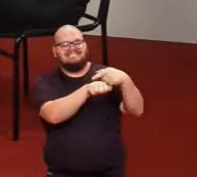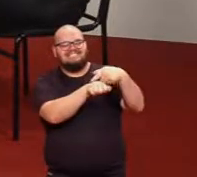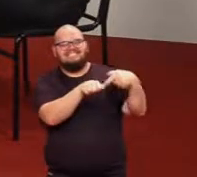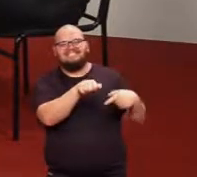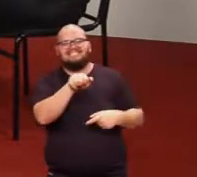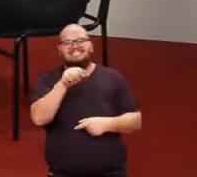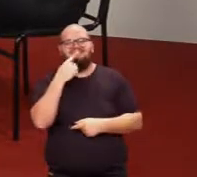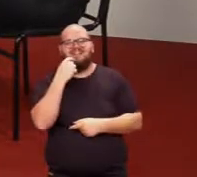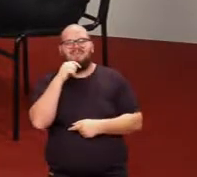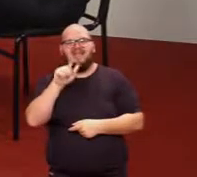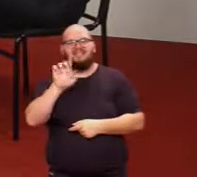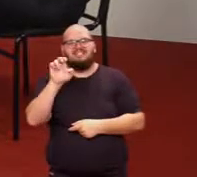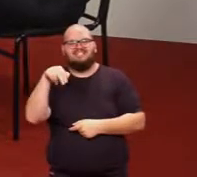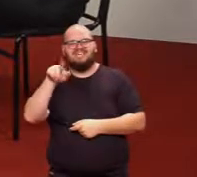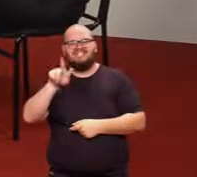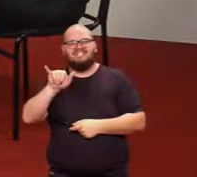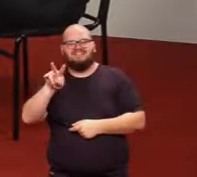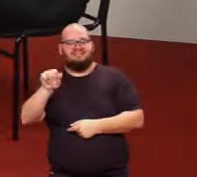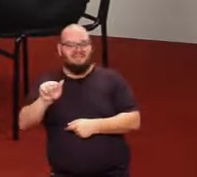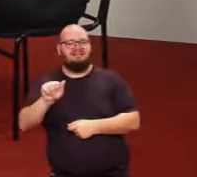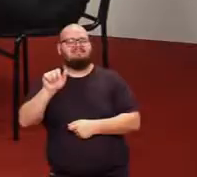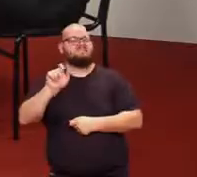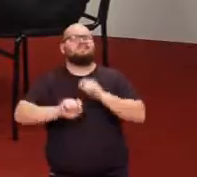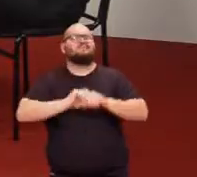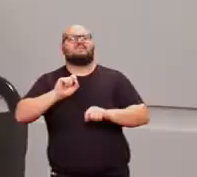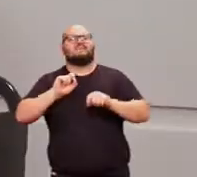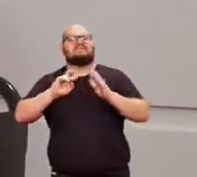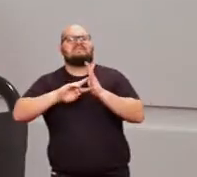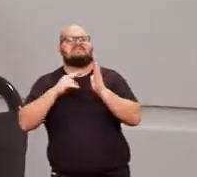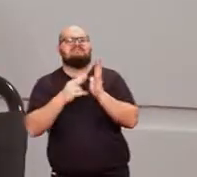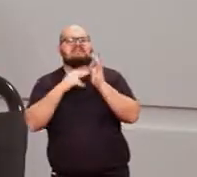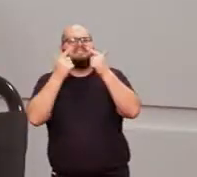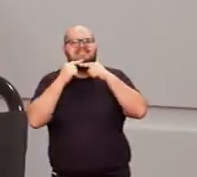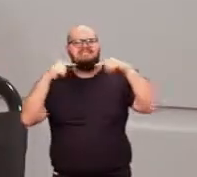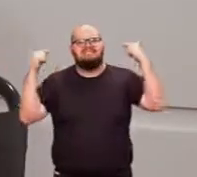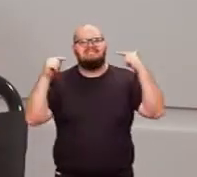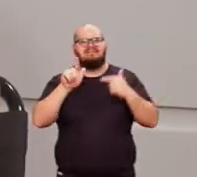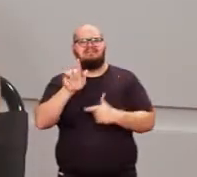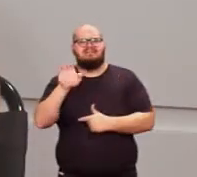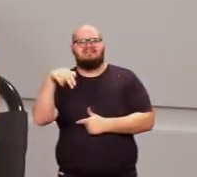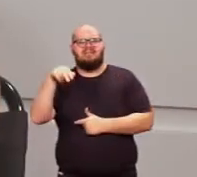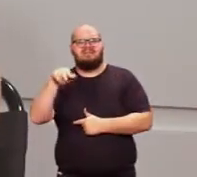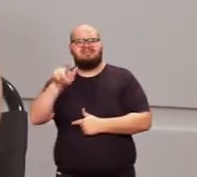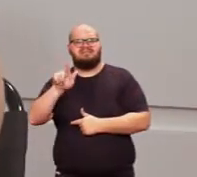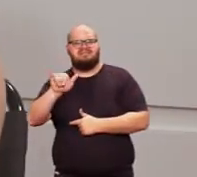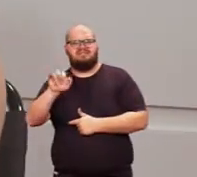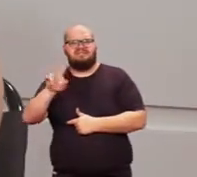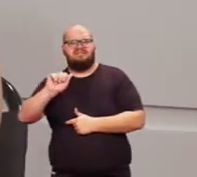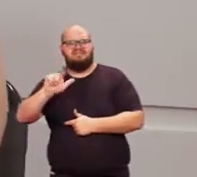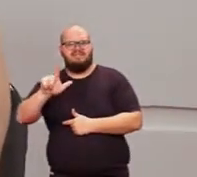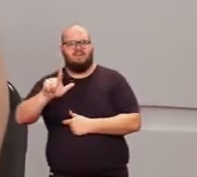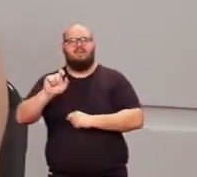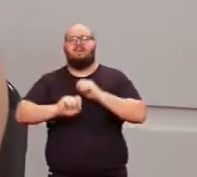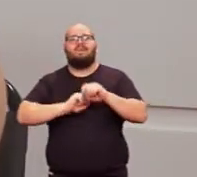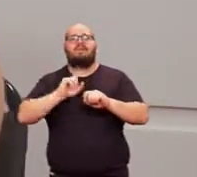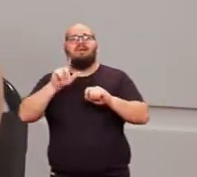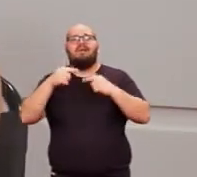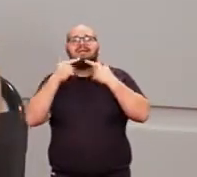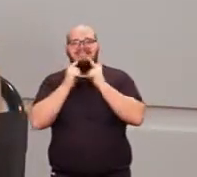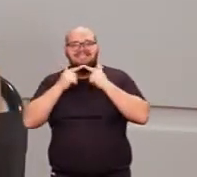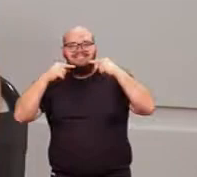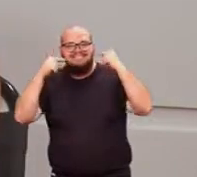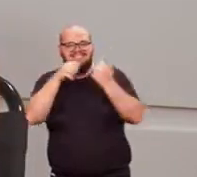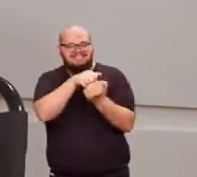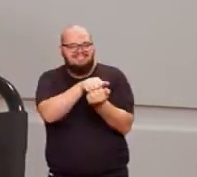pacientes... O que significa sorriso gengival? Muito bem. O sorriso gengival, ele é caracterizado quando uma pessoa sorri